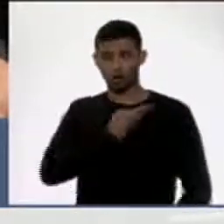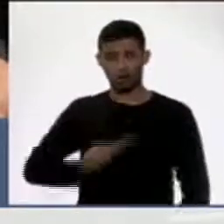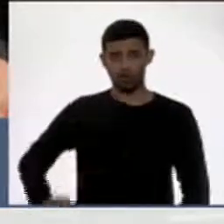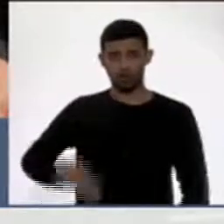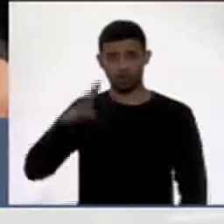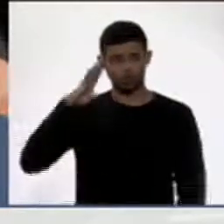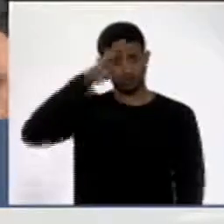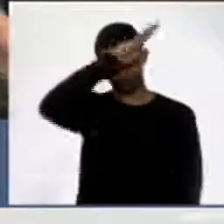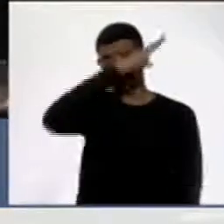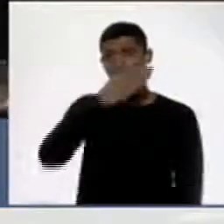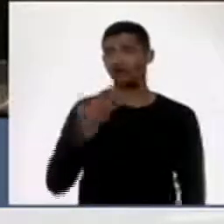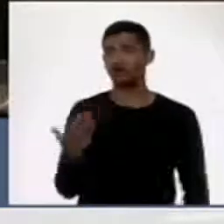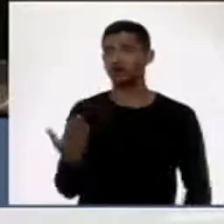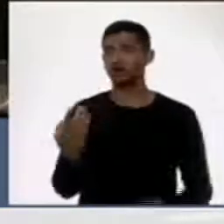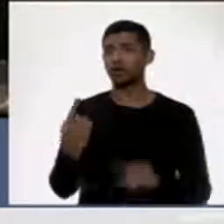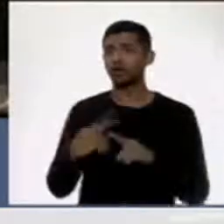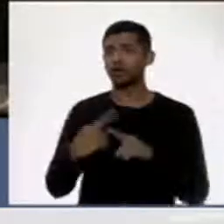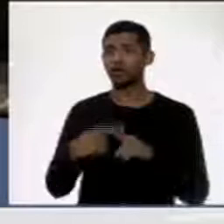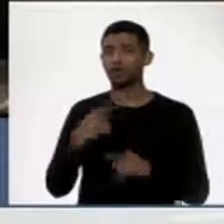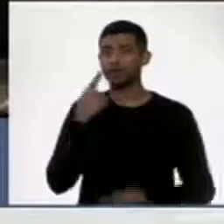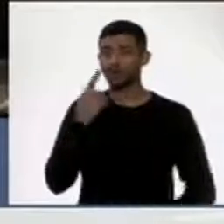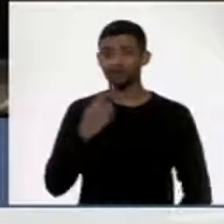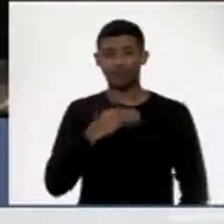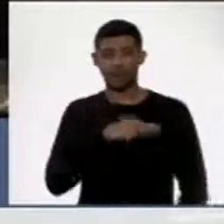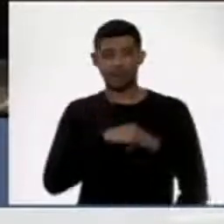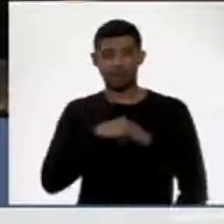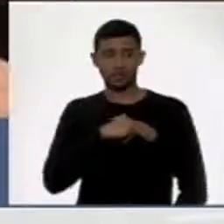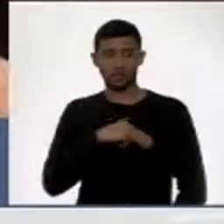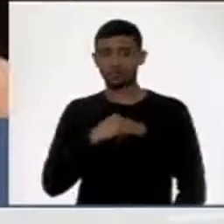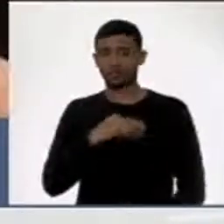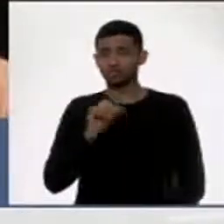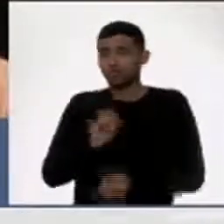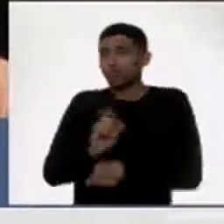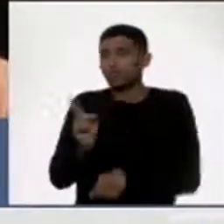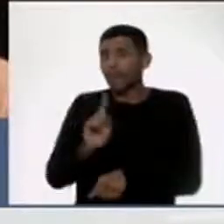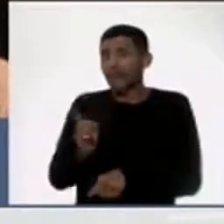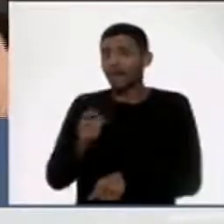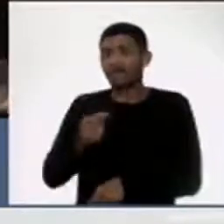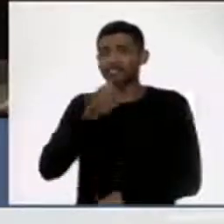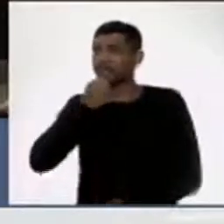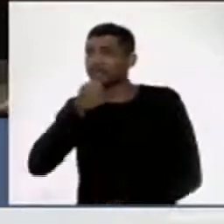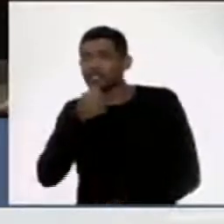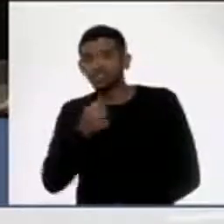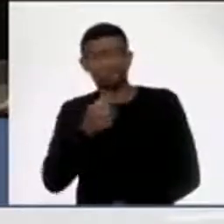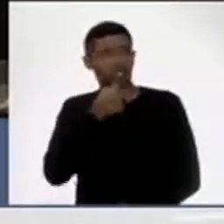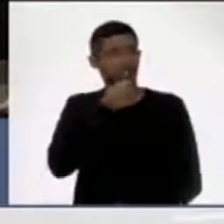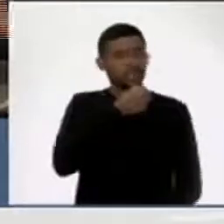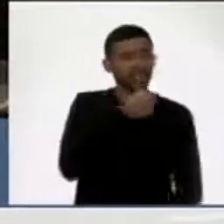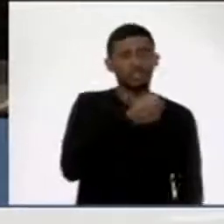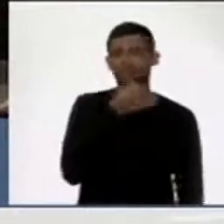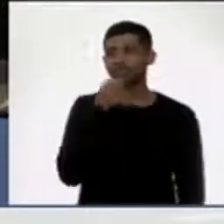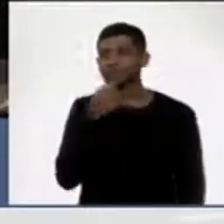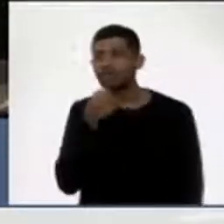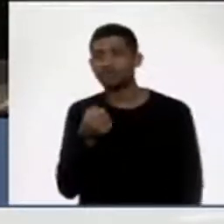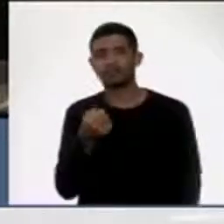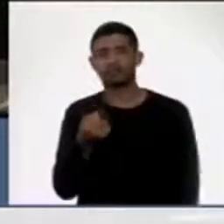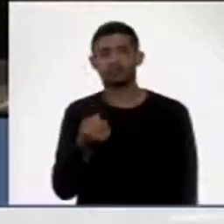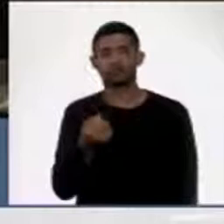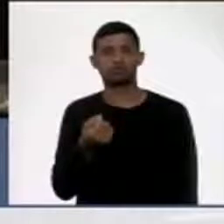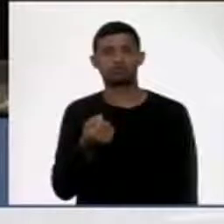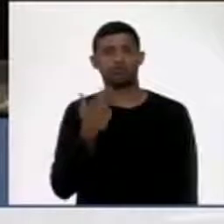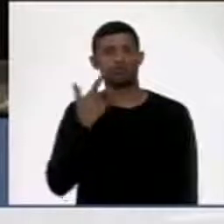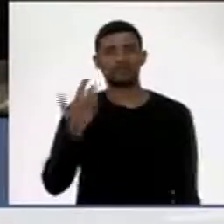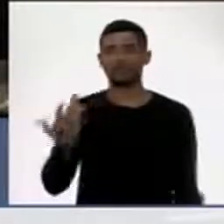quê? Porque os ministros do Supremo não param de dar entrevista, não param de emitir juízo de valor